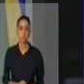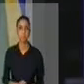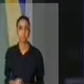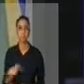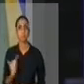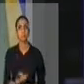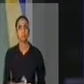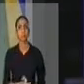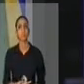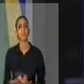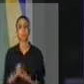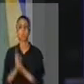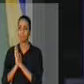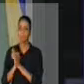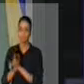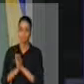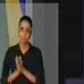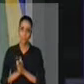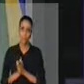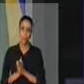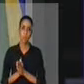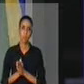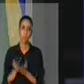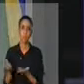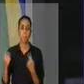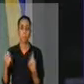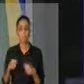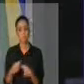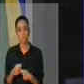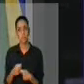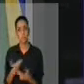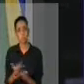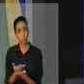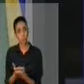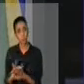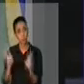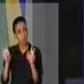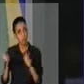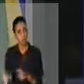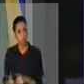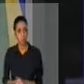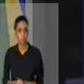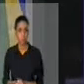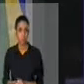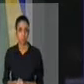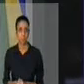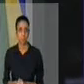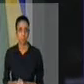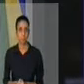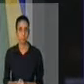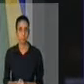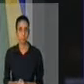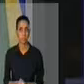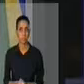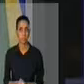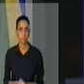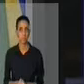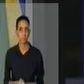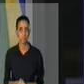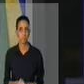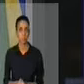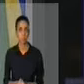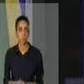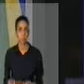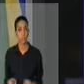Excelência se debruce sobre esse assunto e, além de atender todos essas pessoas, também